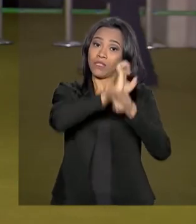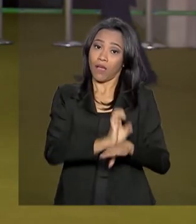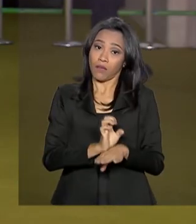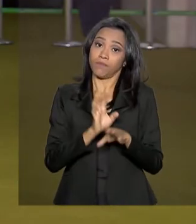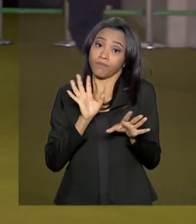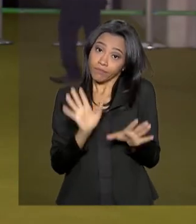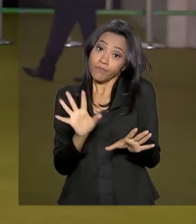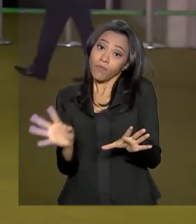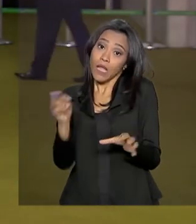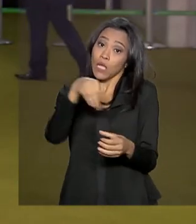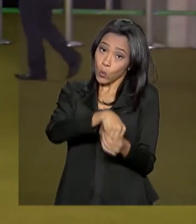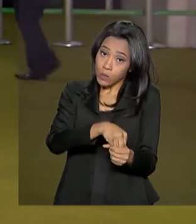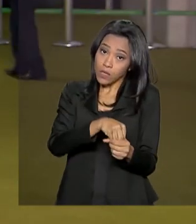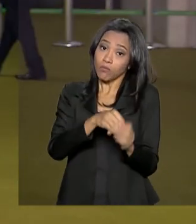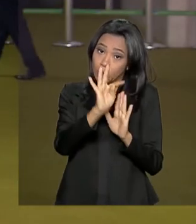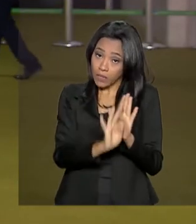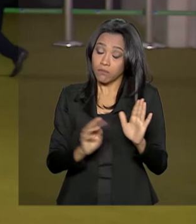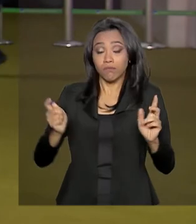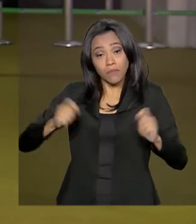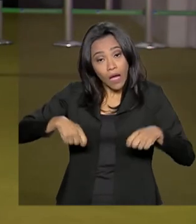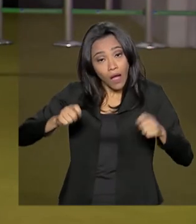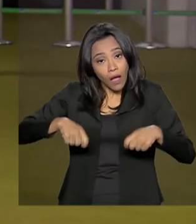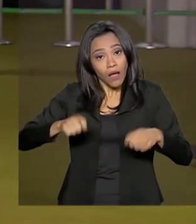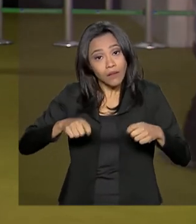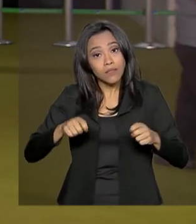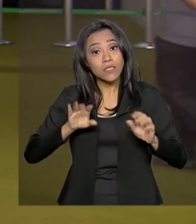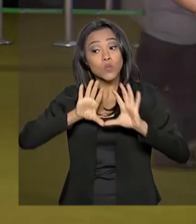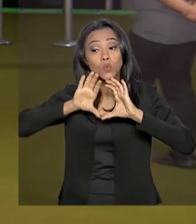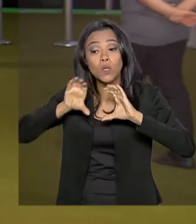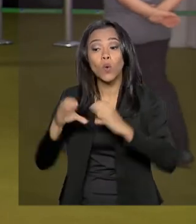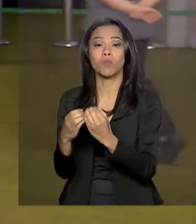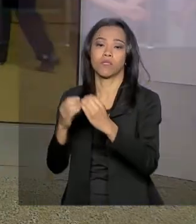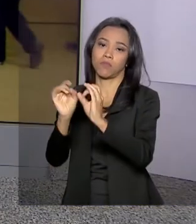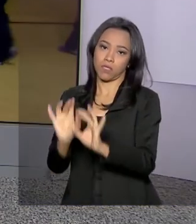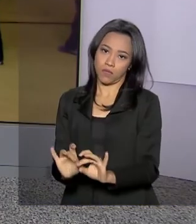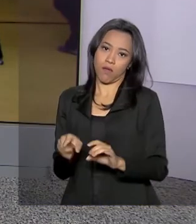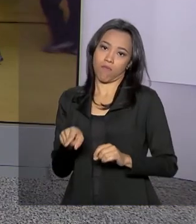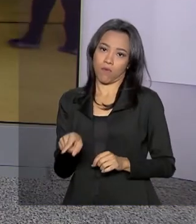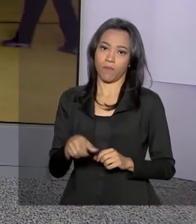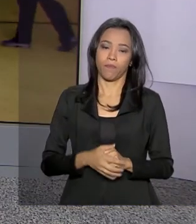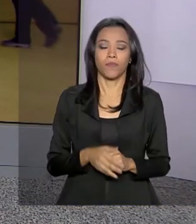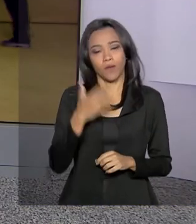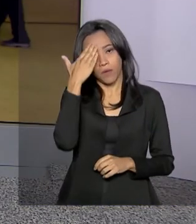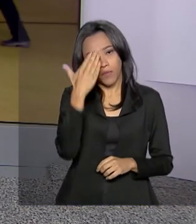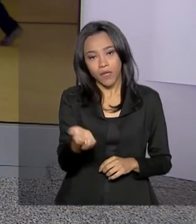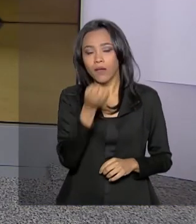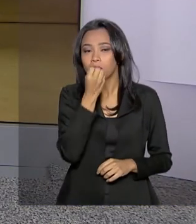inclusão é possível ainda na comissão especial marca com você obrigada bom trabalho aí pra você